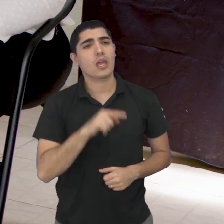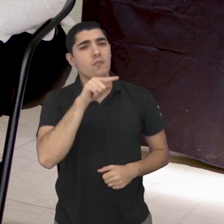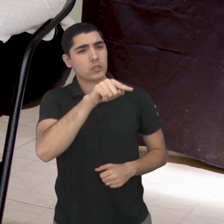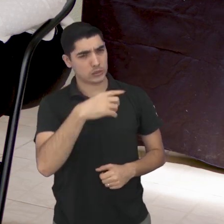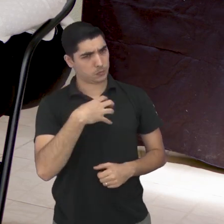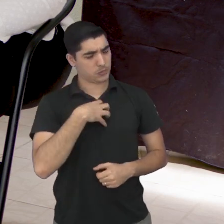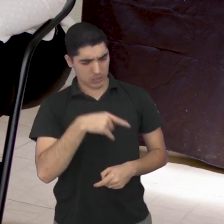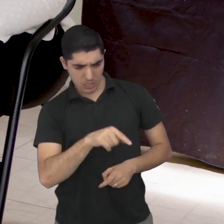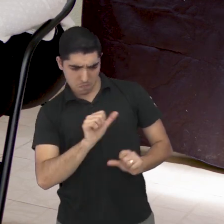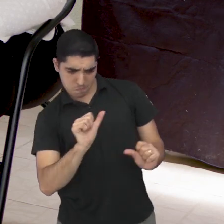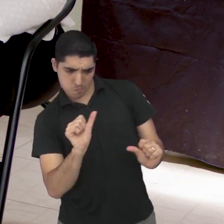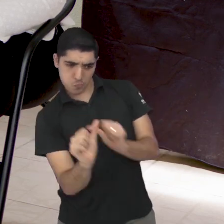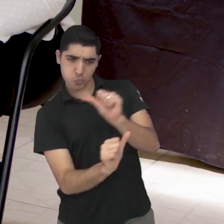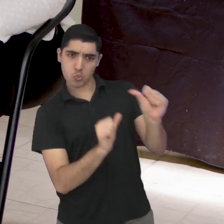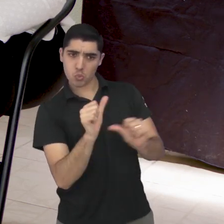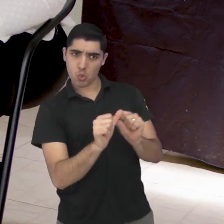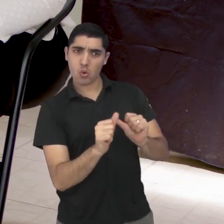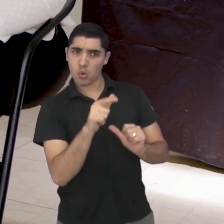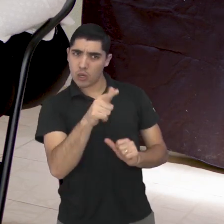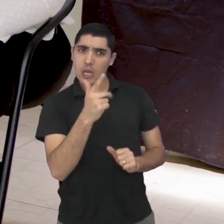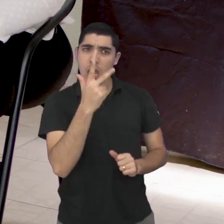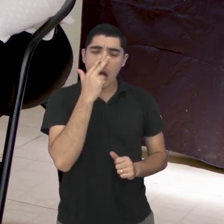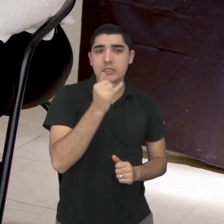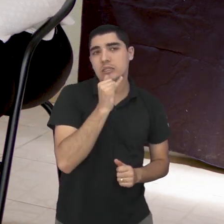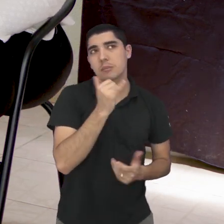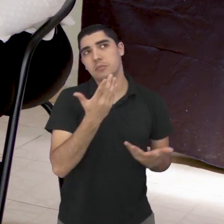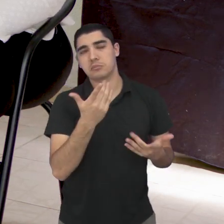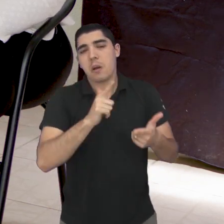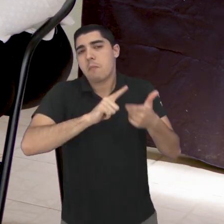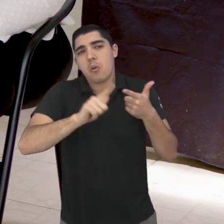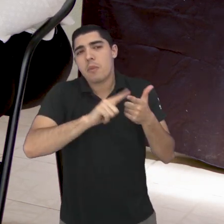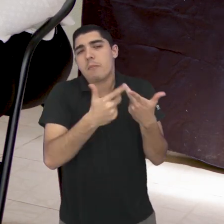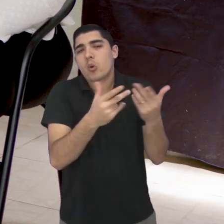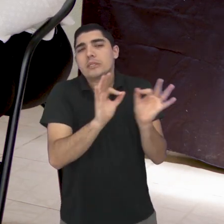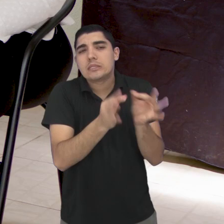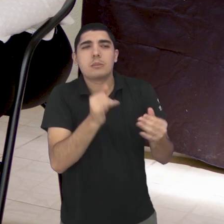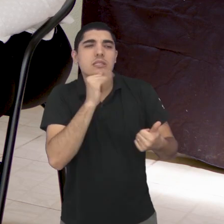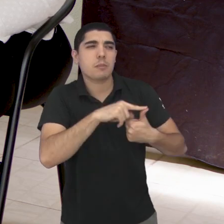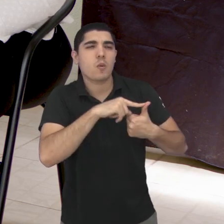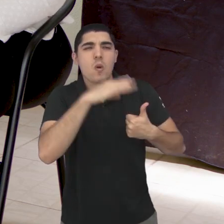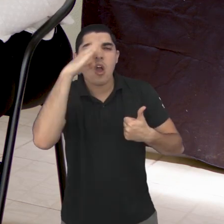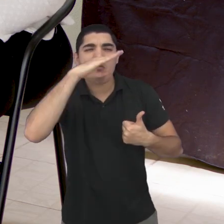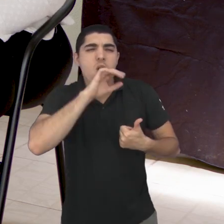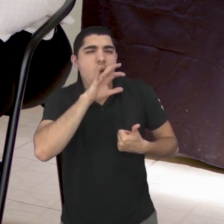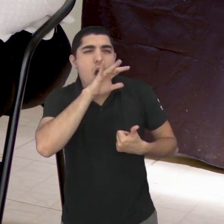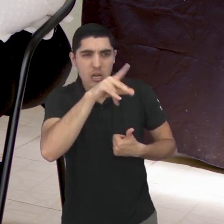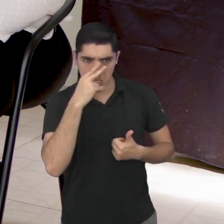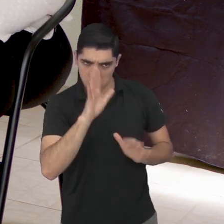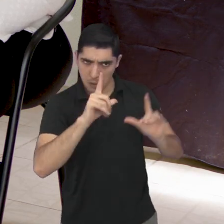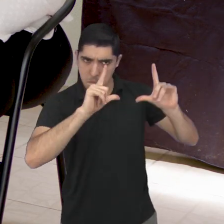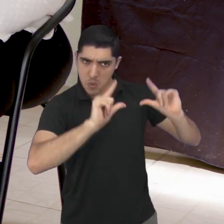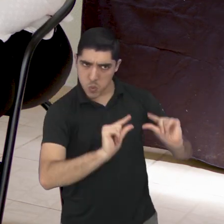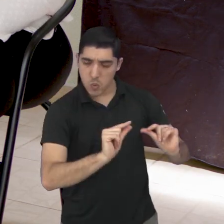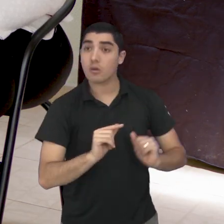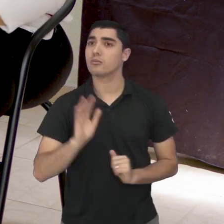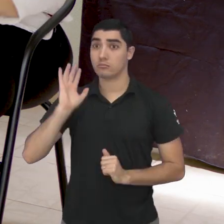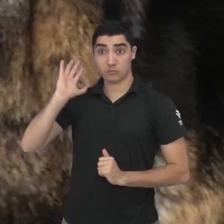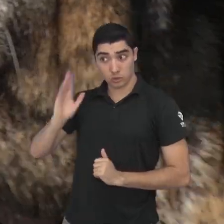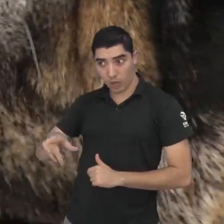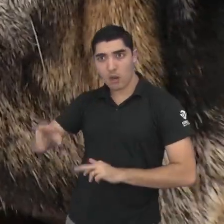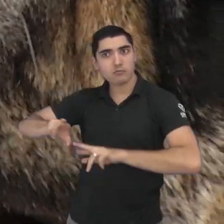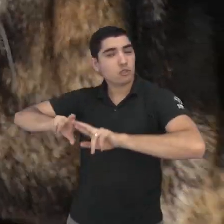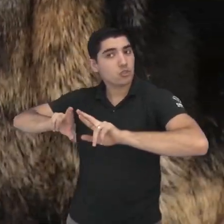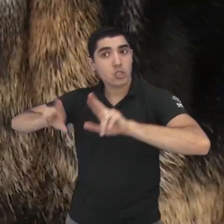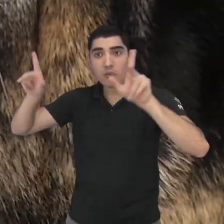você consegue inclusive amenizar alguns problemas que são bem comuns, né, gente? Como o mau hálito, como é que fica? Sim, dá muita diferença. Quando